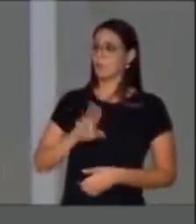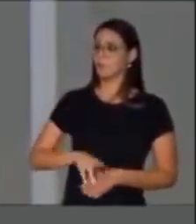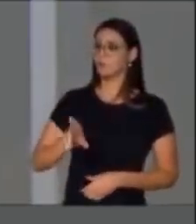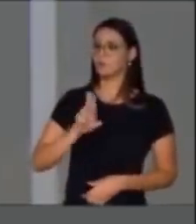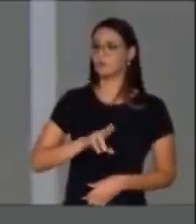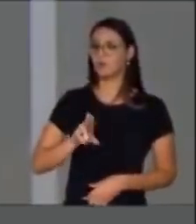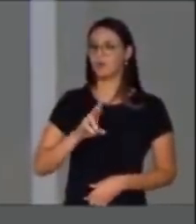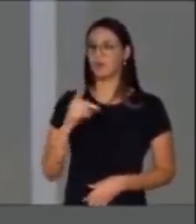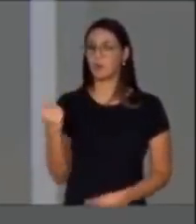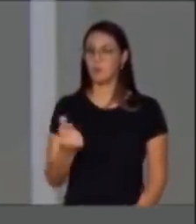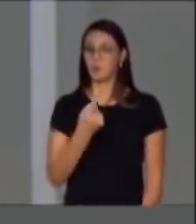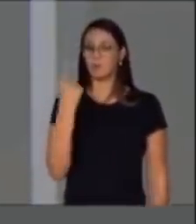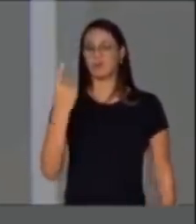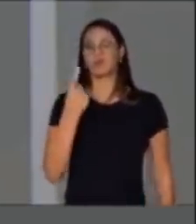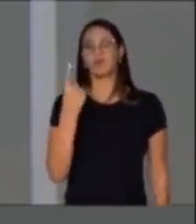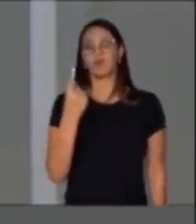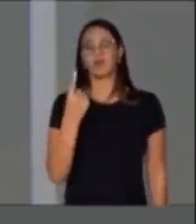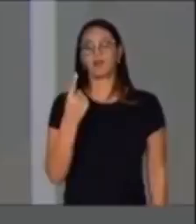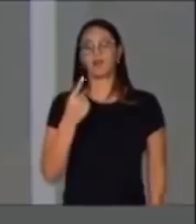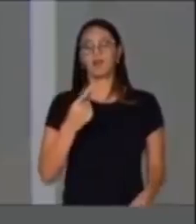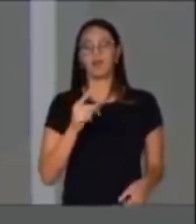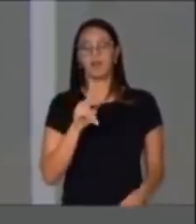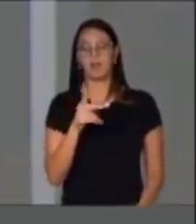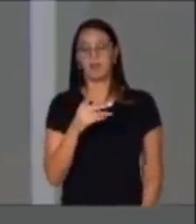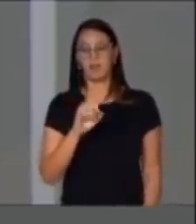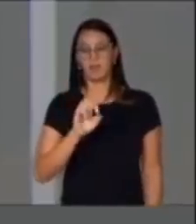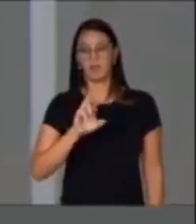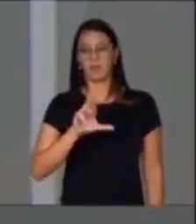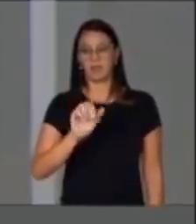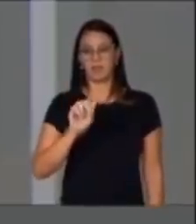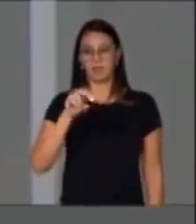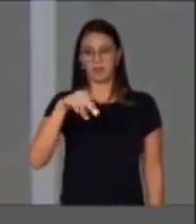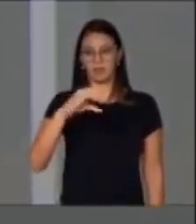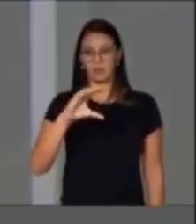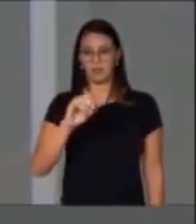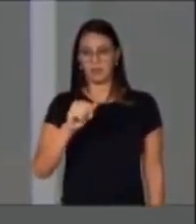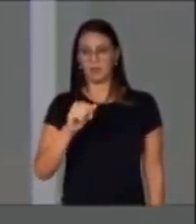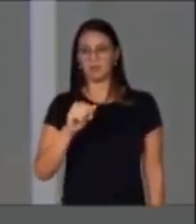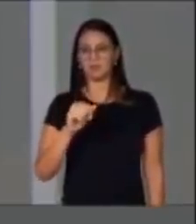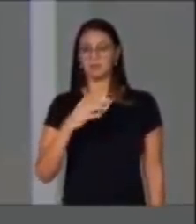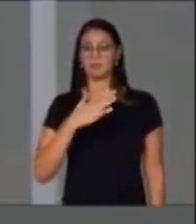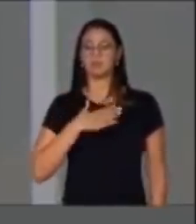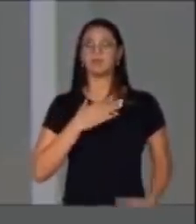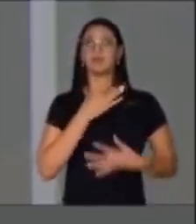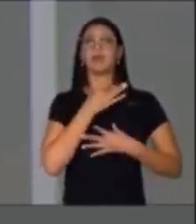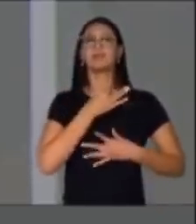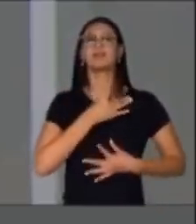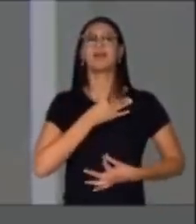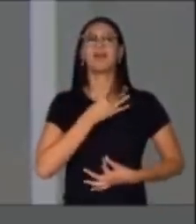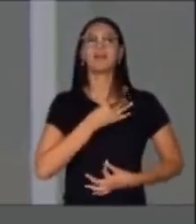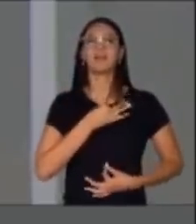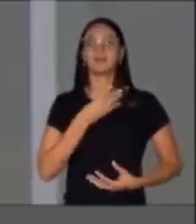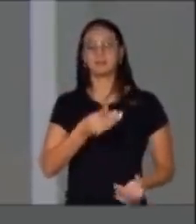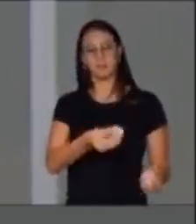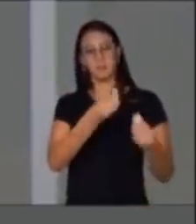das únicas heranças que meu pai, falecido há 2 anos, me deixou, que é essa gravata que ele comprou